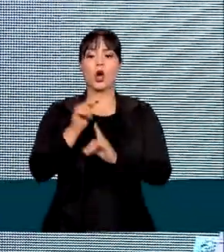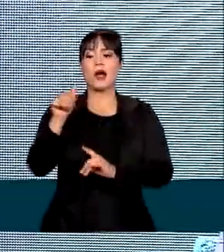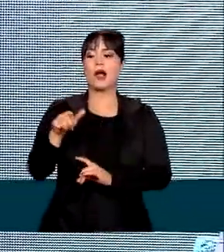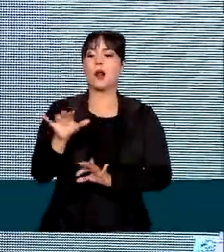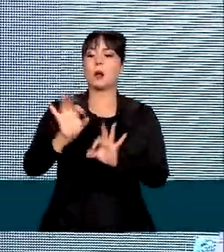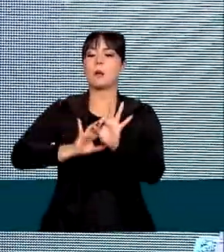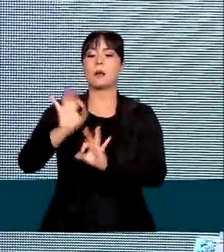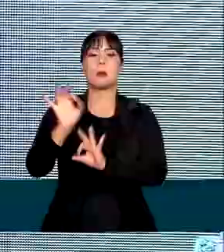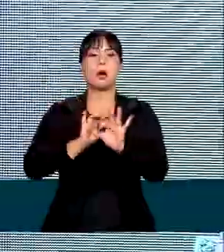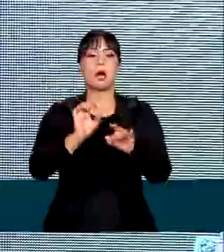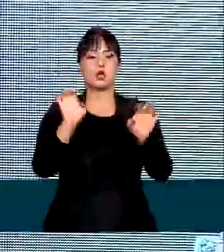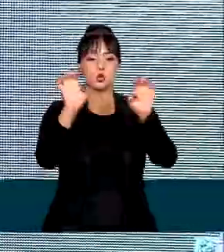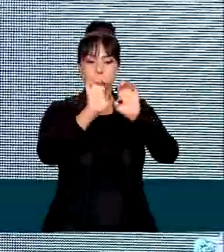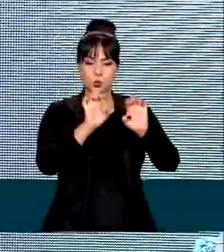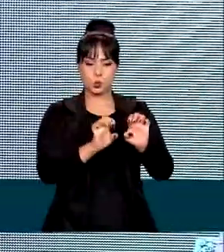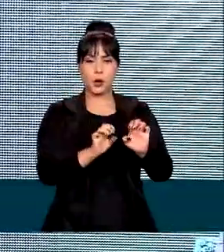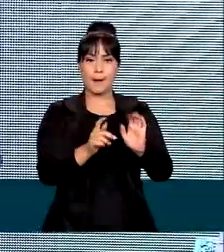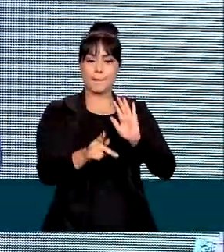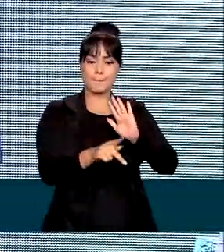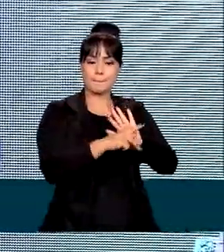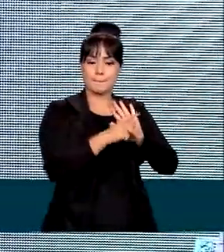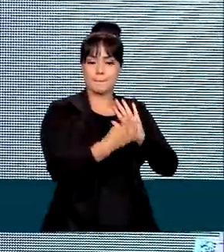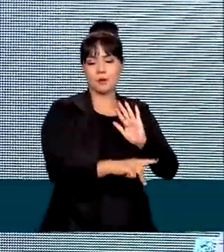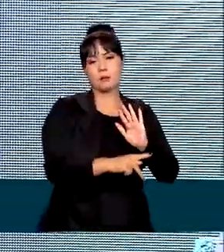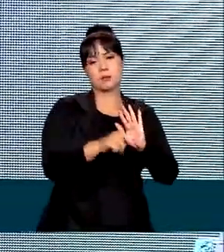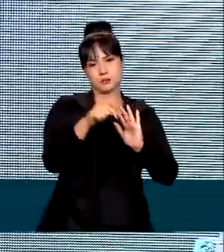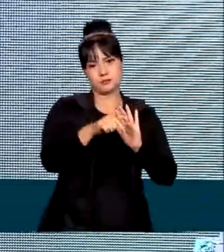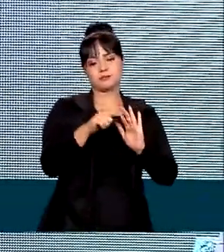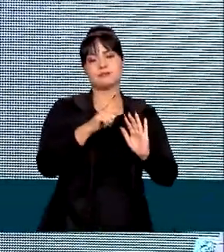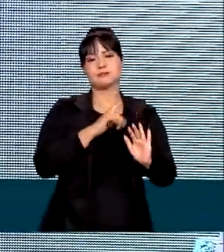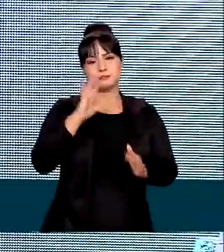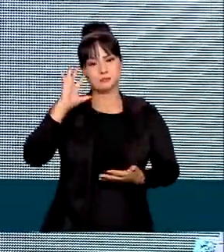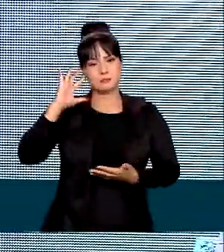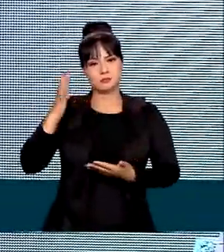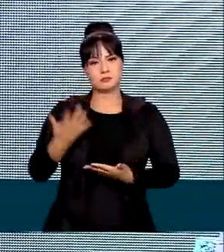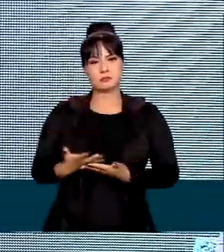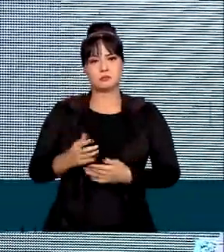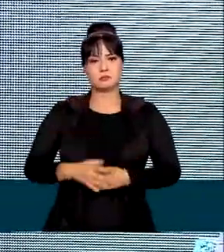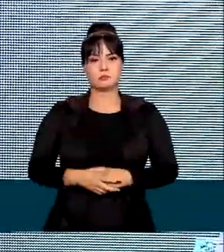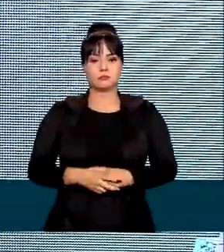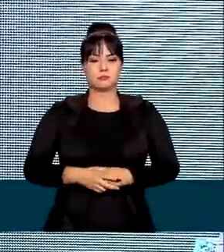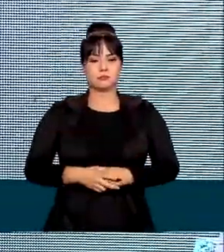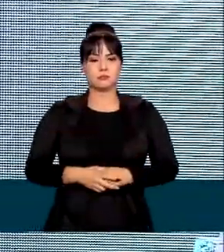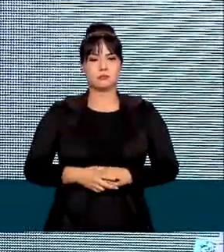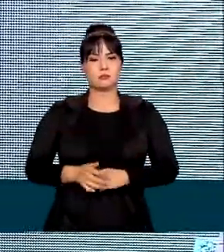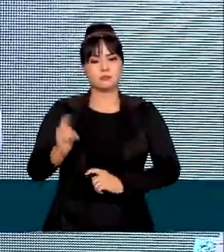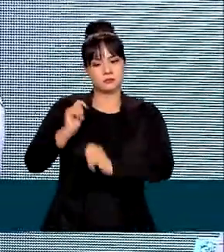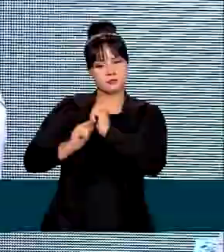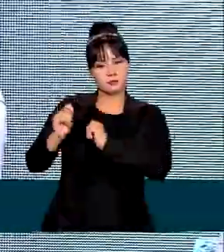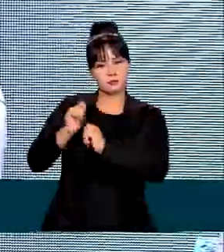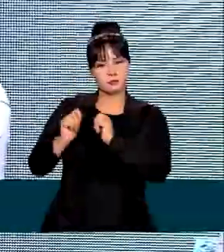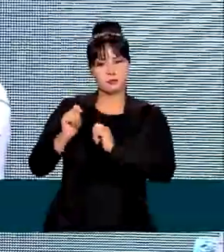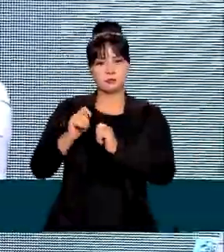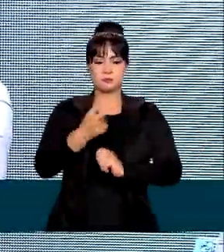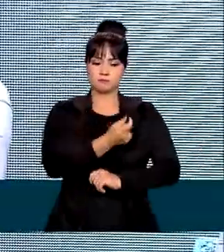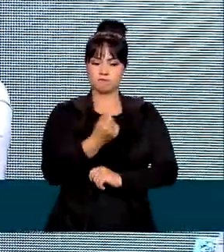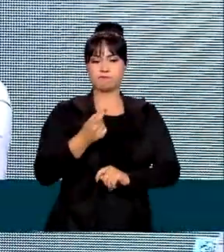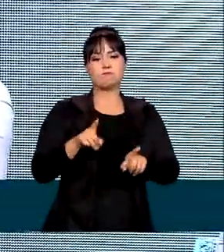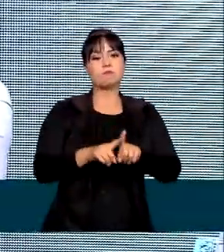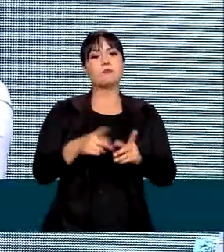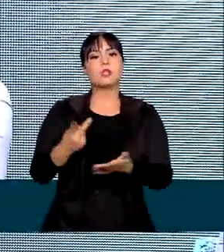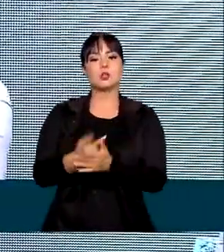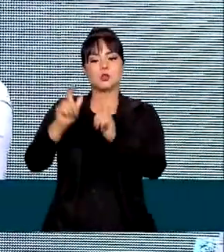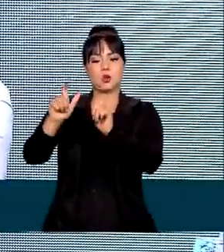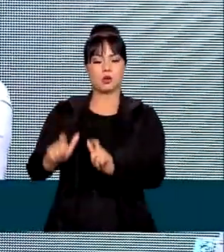modelagem de infraestrutura adequada aquela solução Econômica financeira e aquela realidade